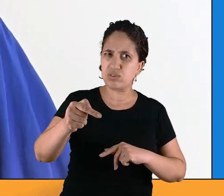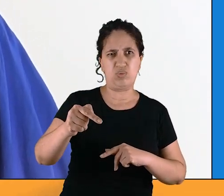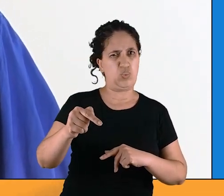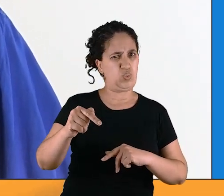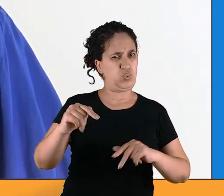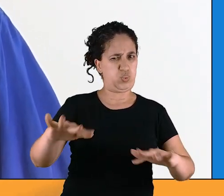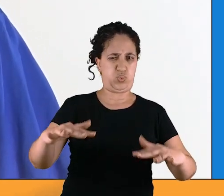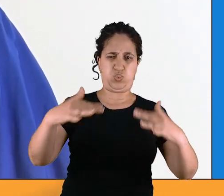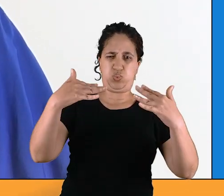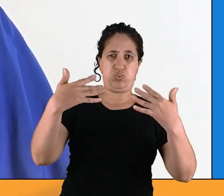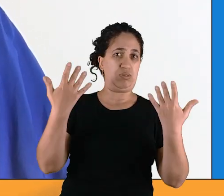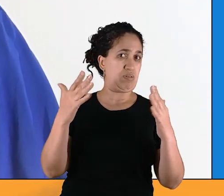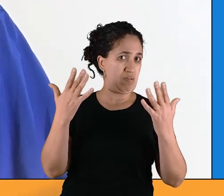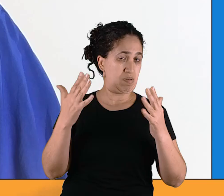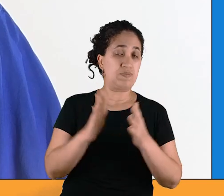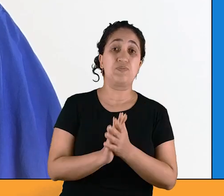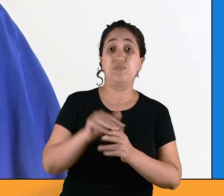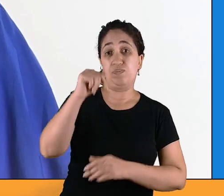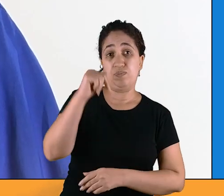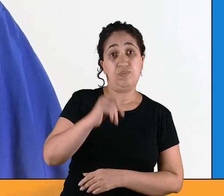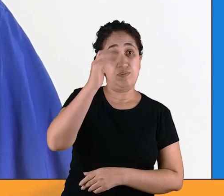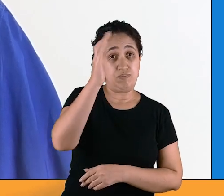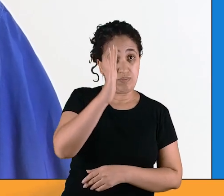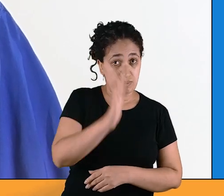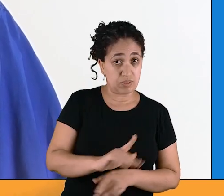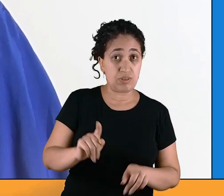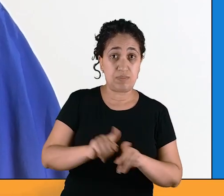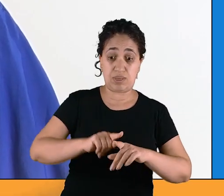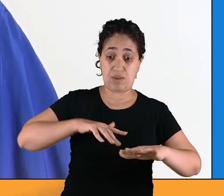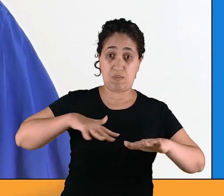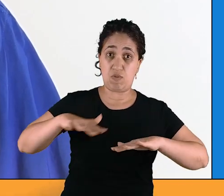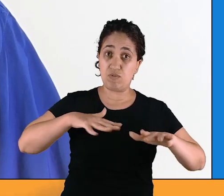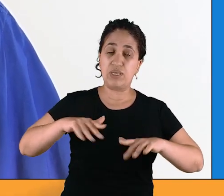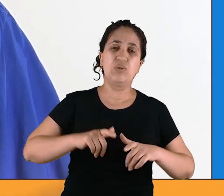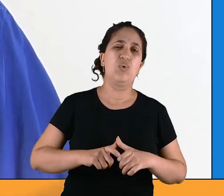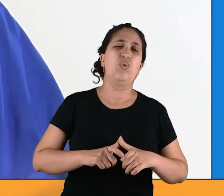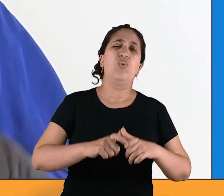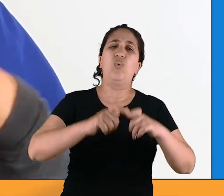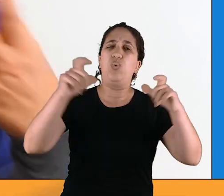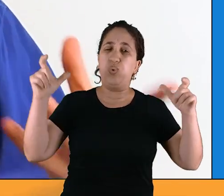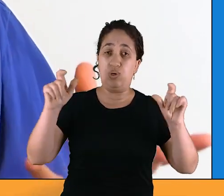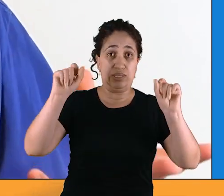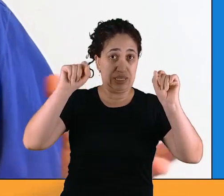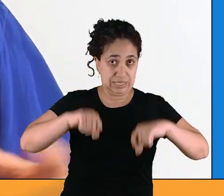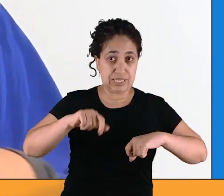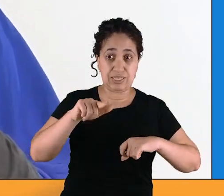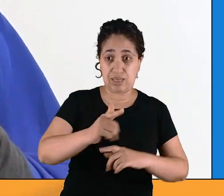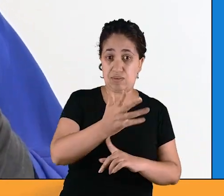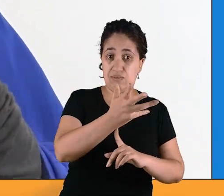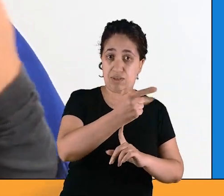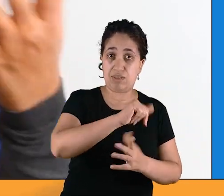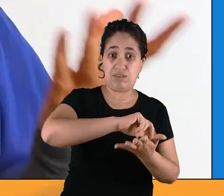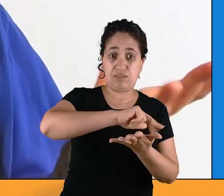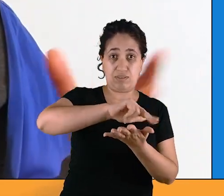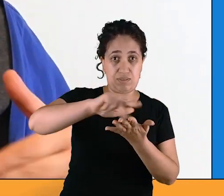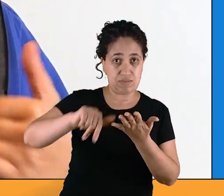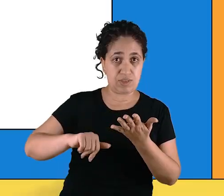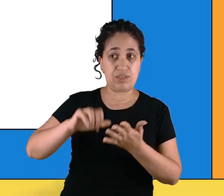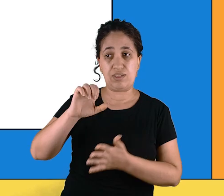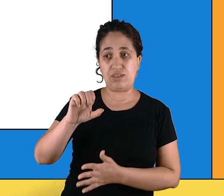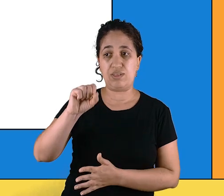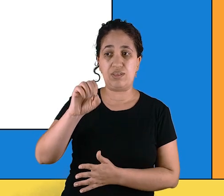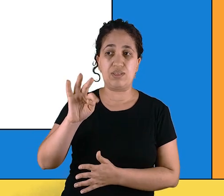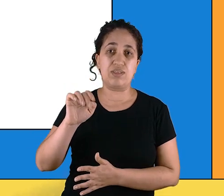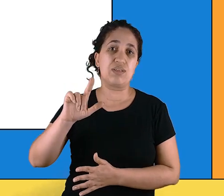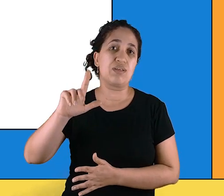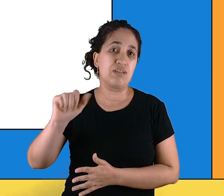muito mais reconhecida. E no Brasil, como eu falei anteriormente, o movimento é grande. Então, entre esses artistas, né, a gente tem, por exemplo,